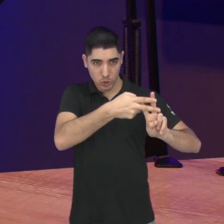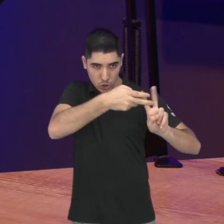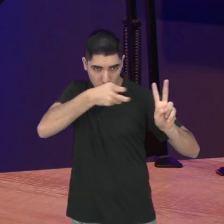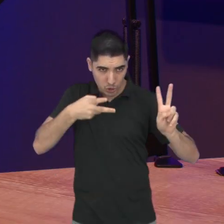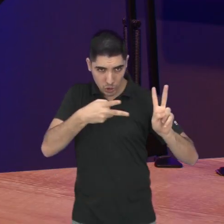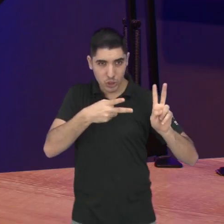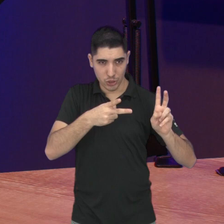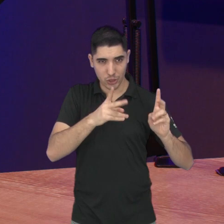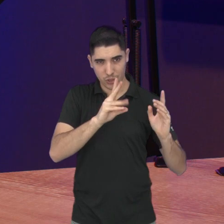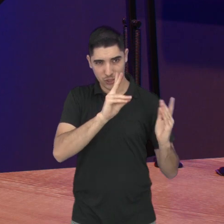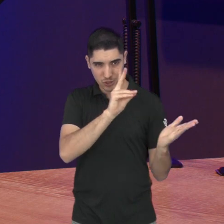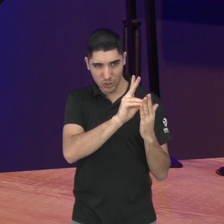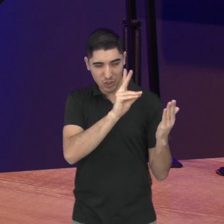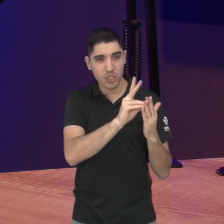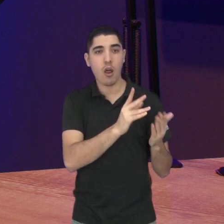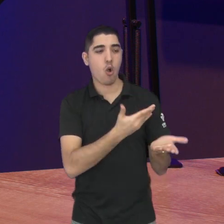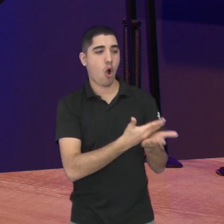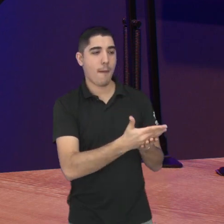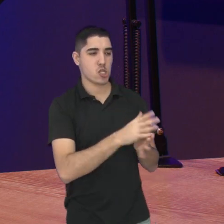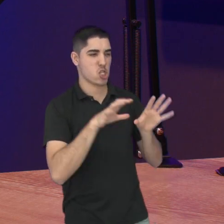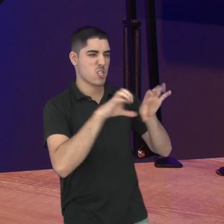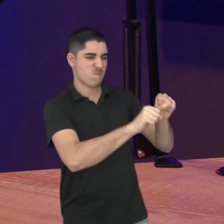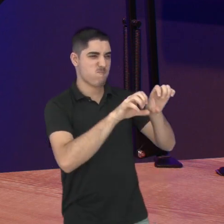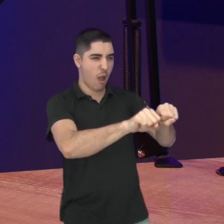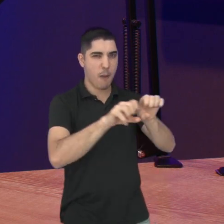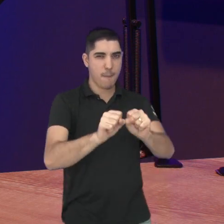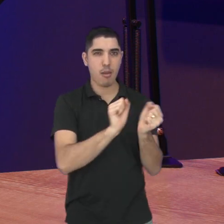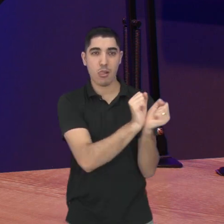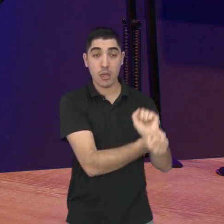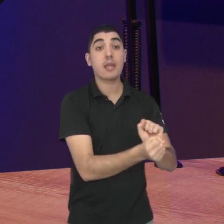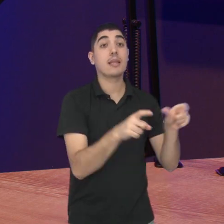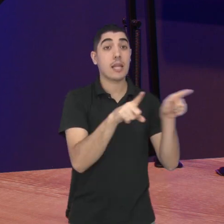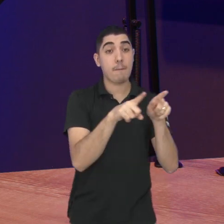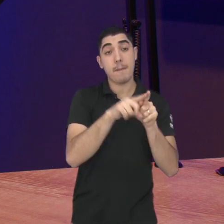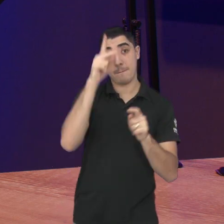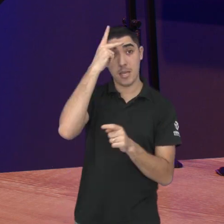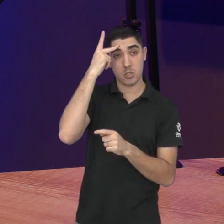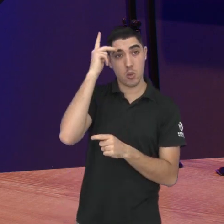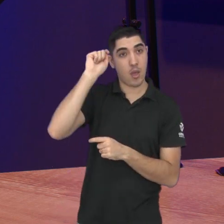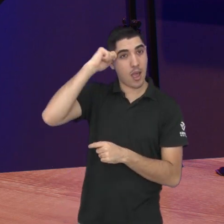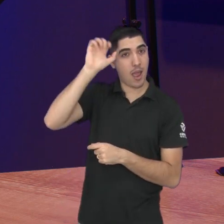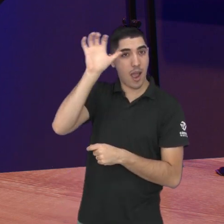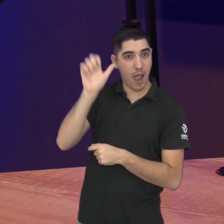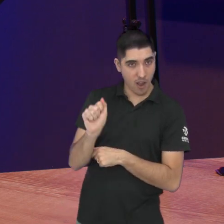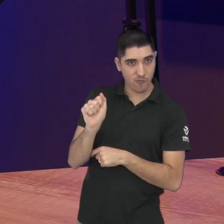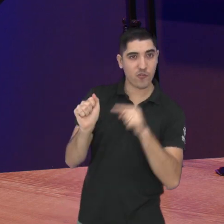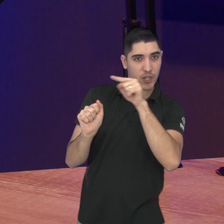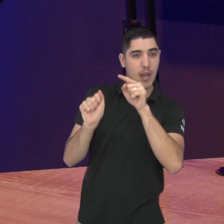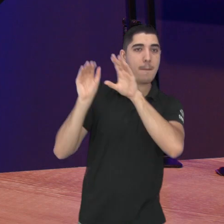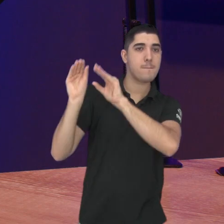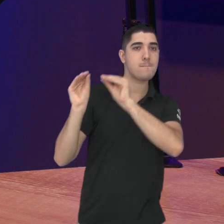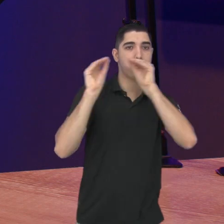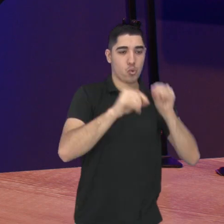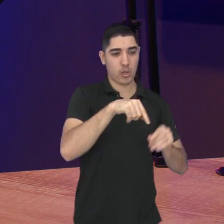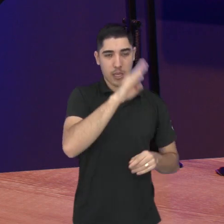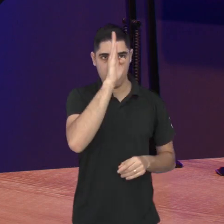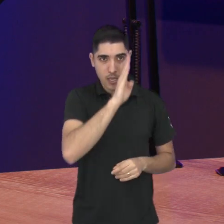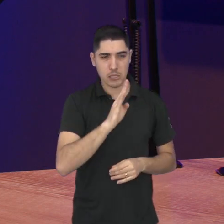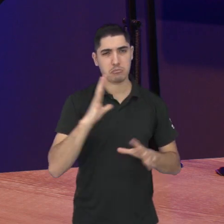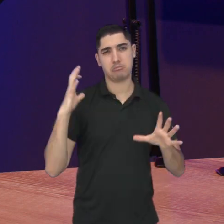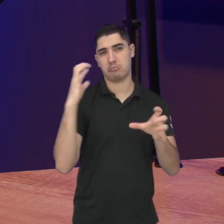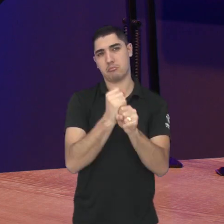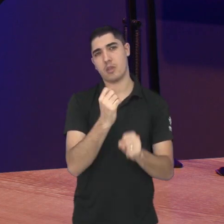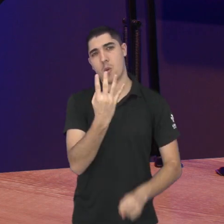a gente também teve um número muito grande de pessoas, né, de africanos que vieram para o Brasil para a escravidão, cerca de 4